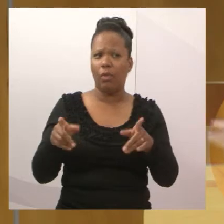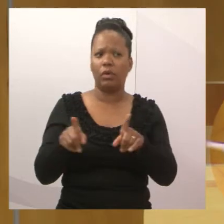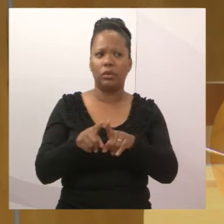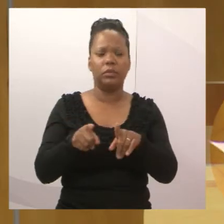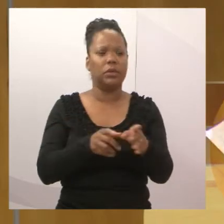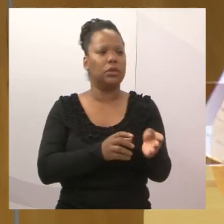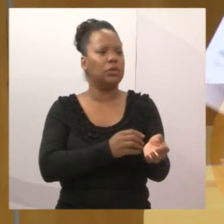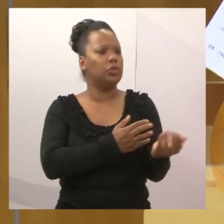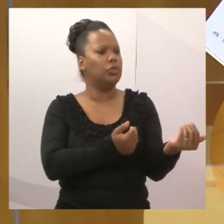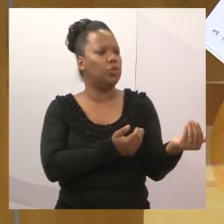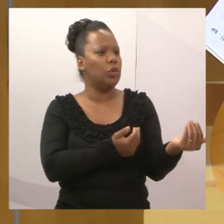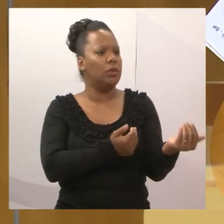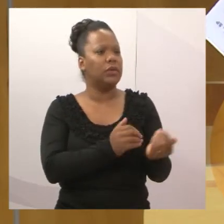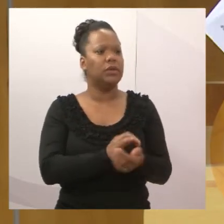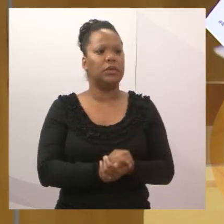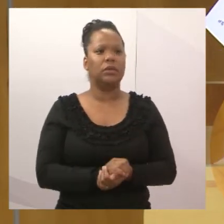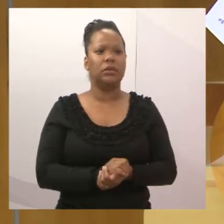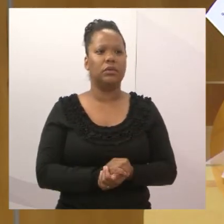juventude.